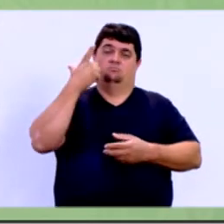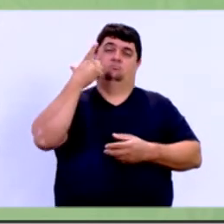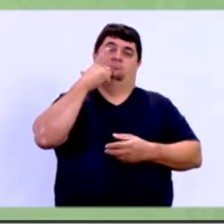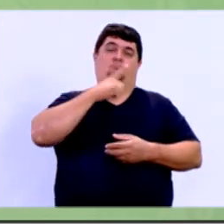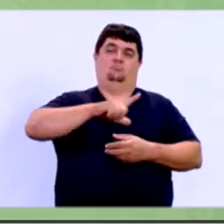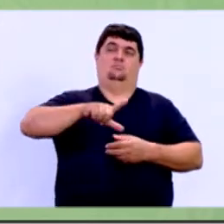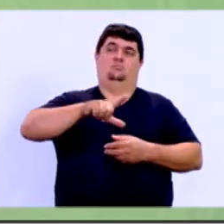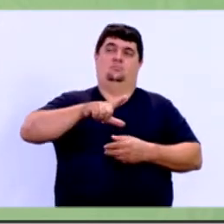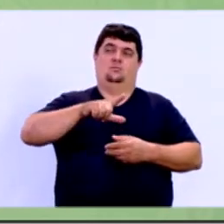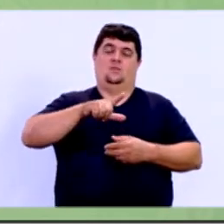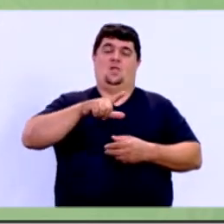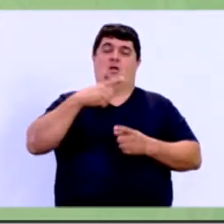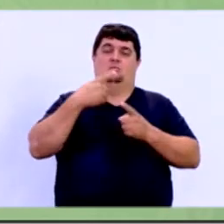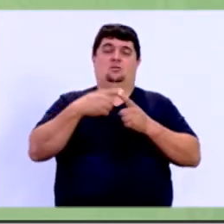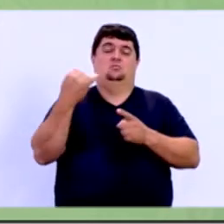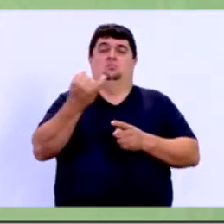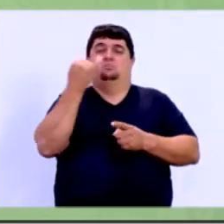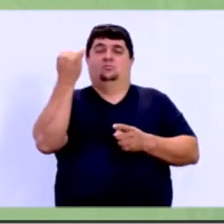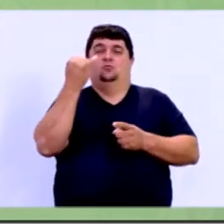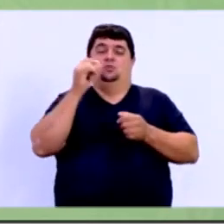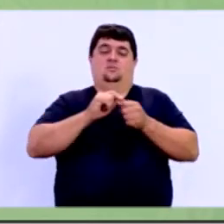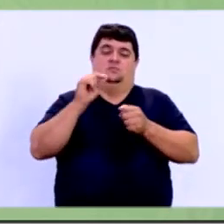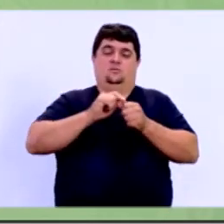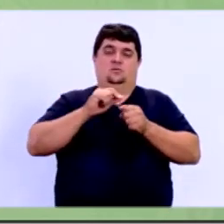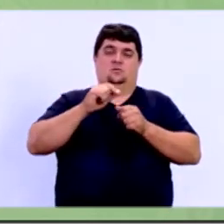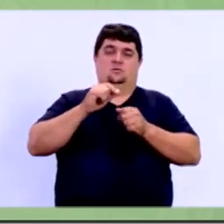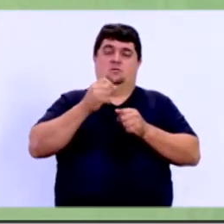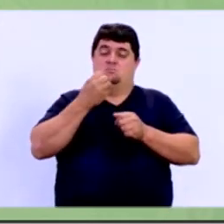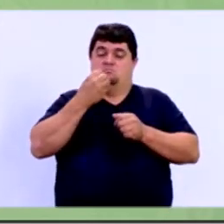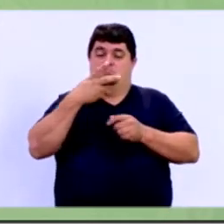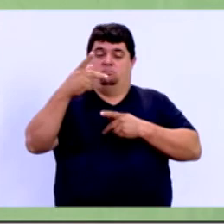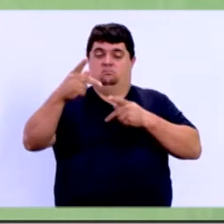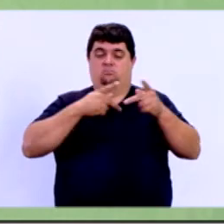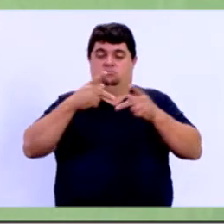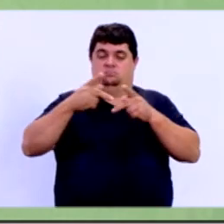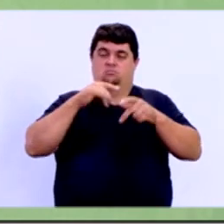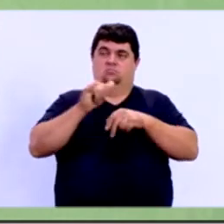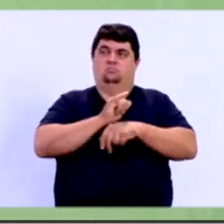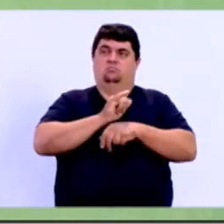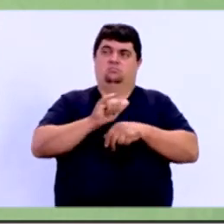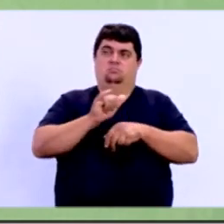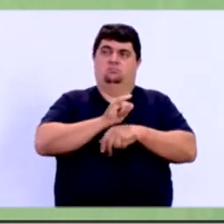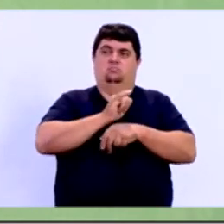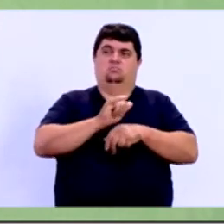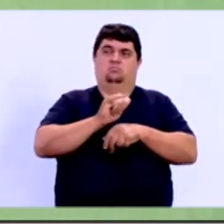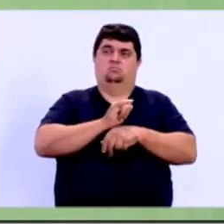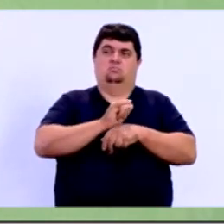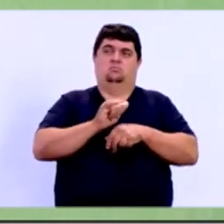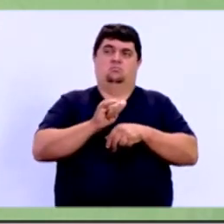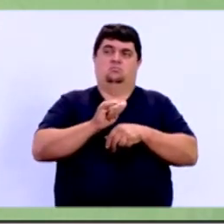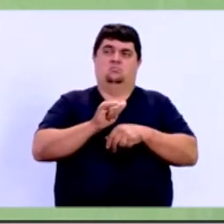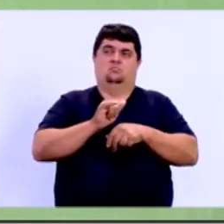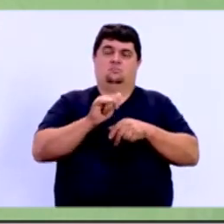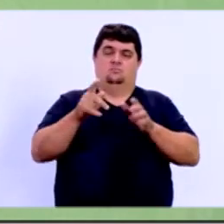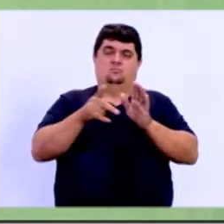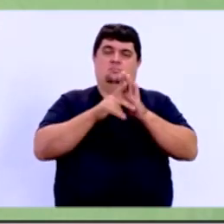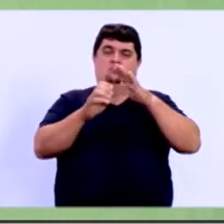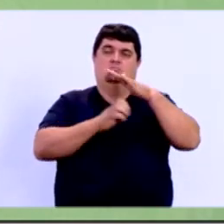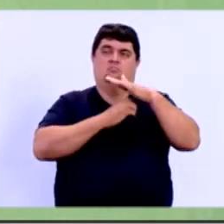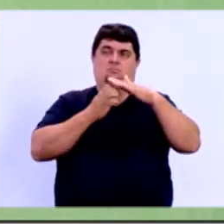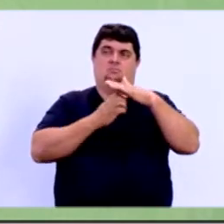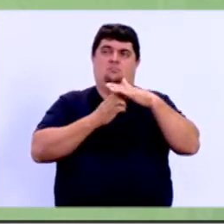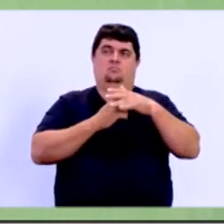evidencia-se a importância de elaboração de um bom planejamento, né? De um bom planejamento